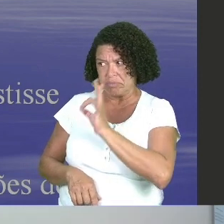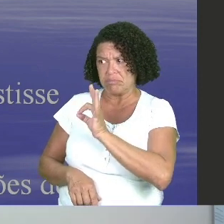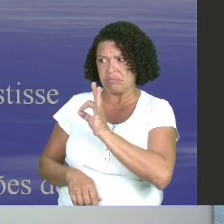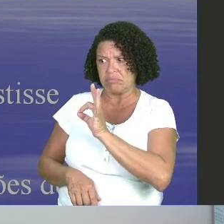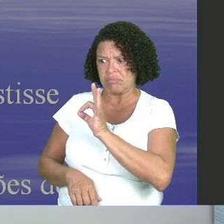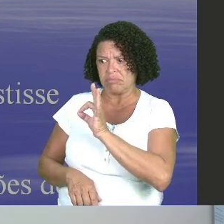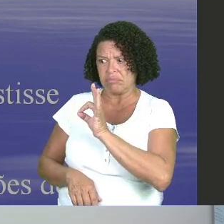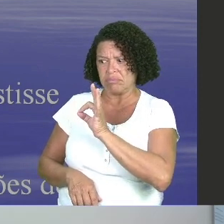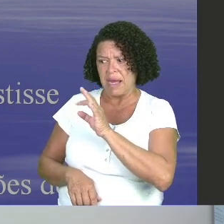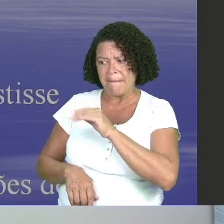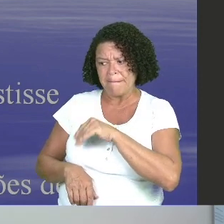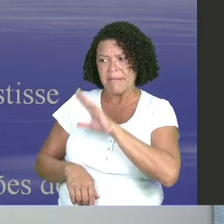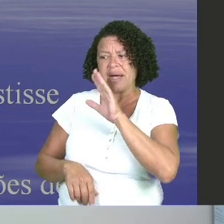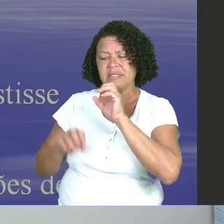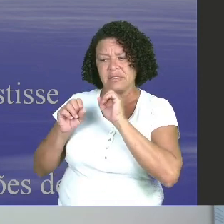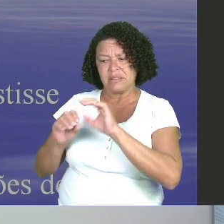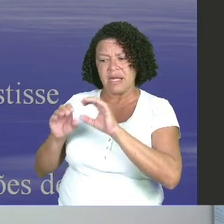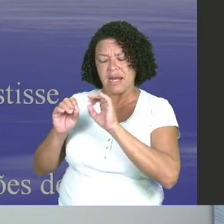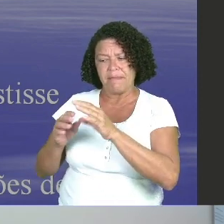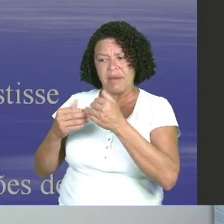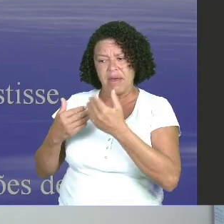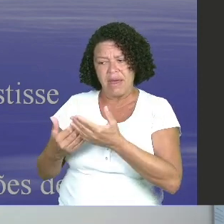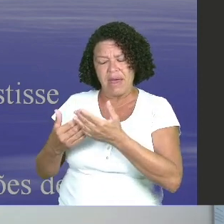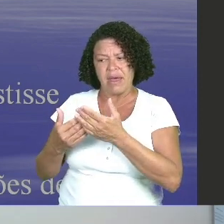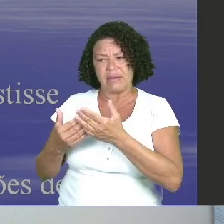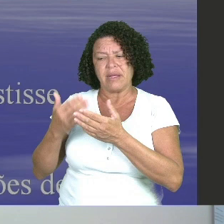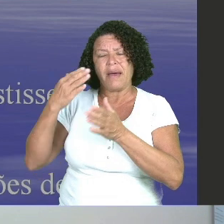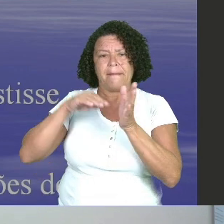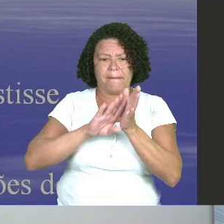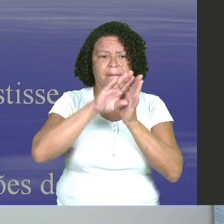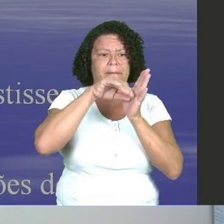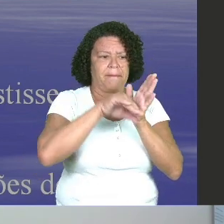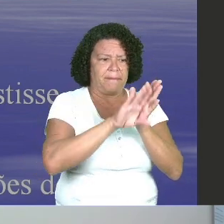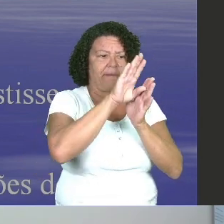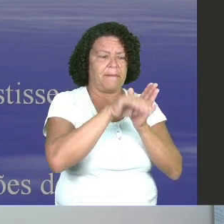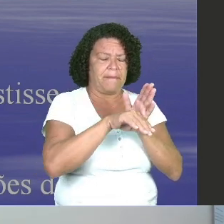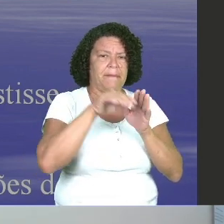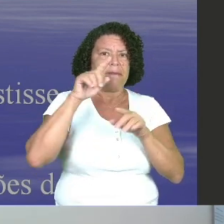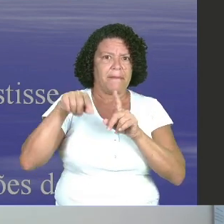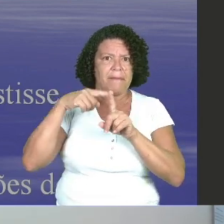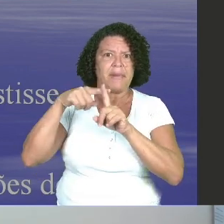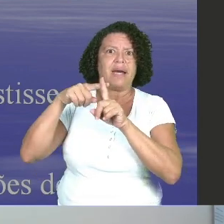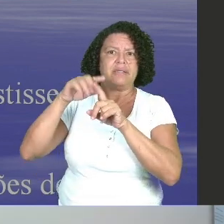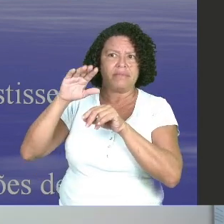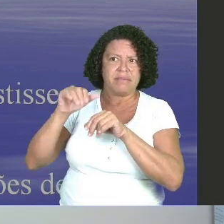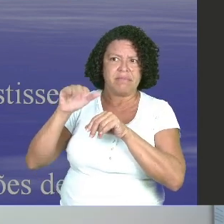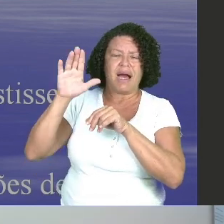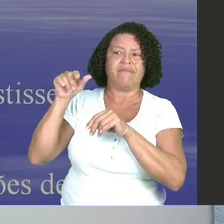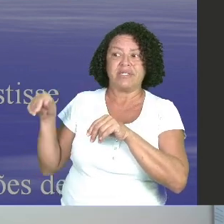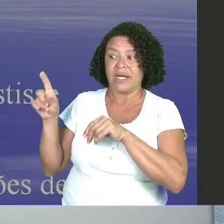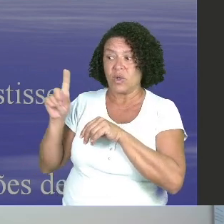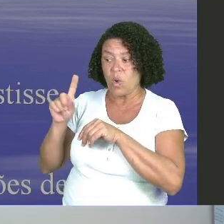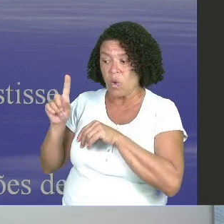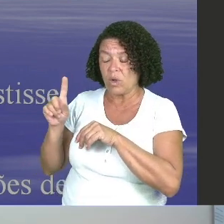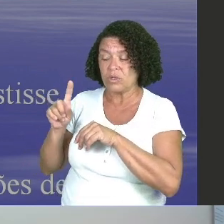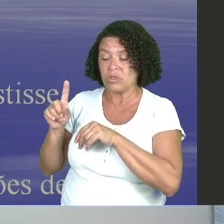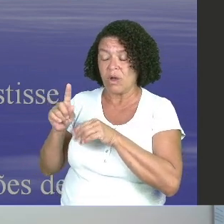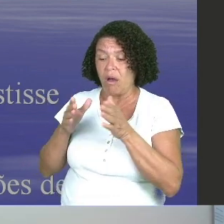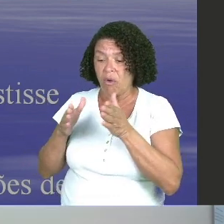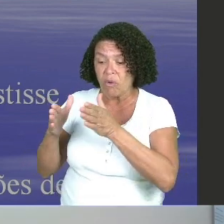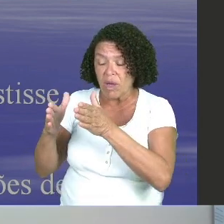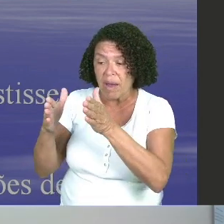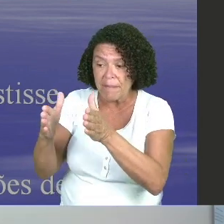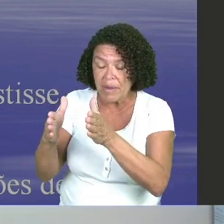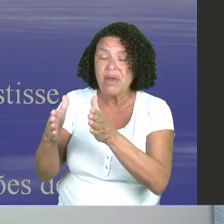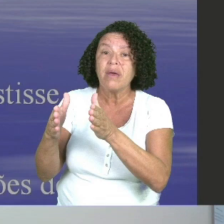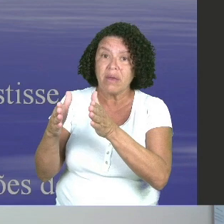com mais ensinamentos e com mais provas e expiações, você não continuar a trilhar esse caminho